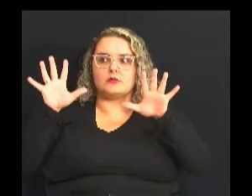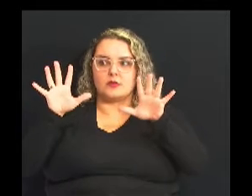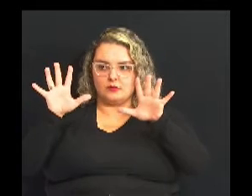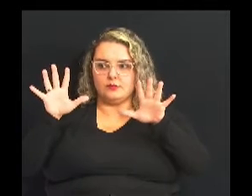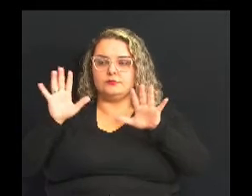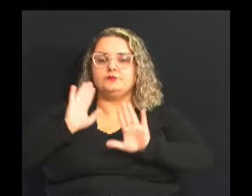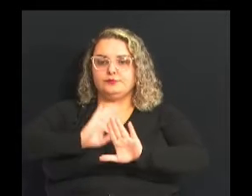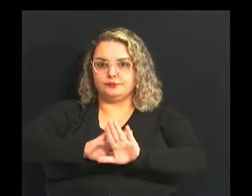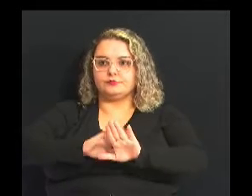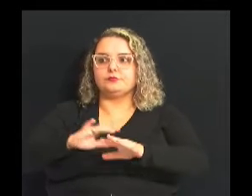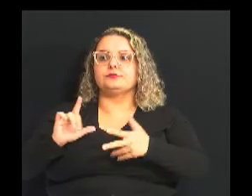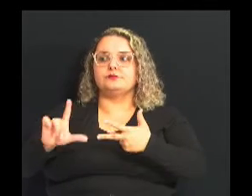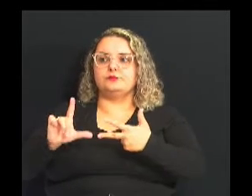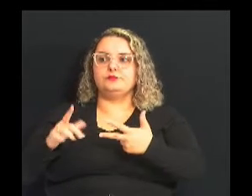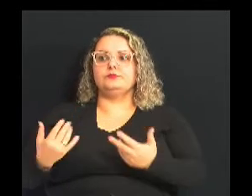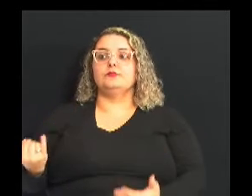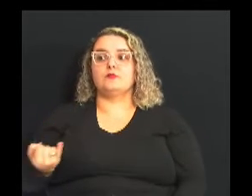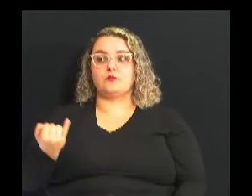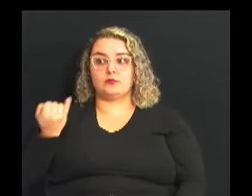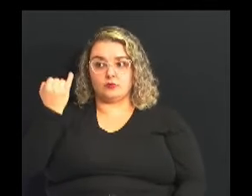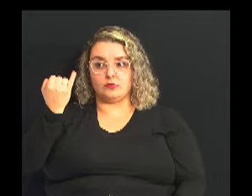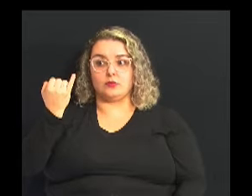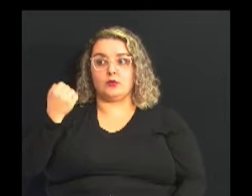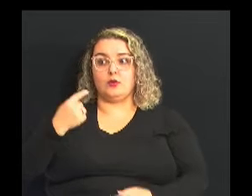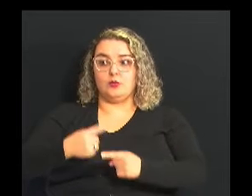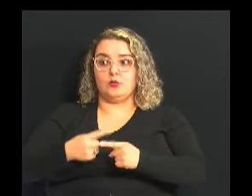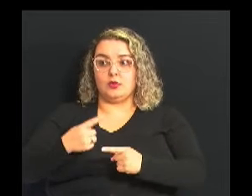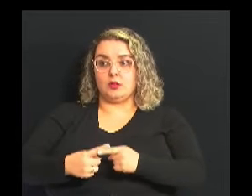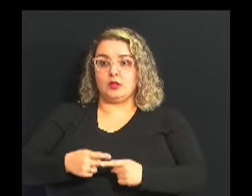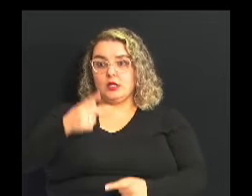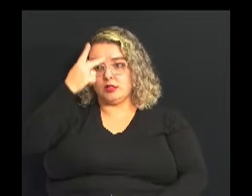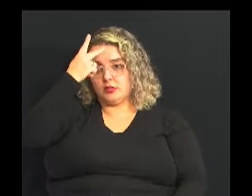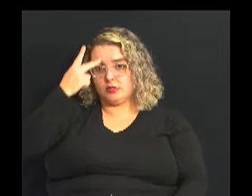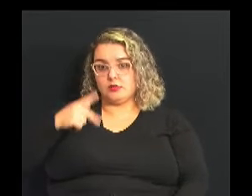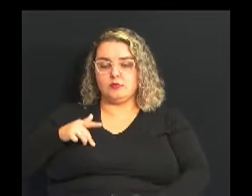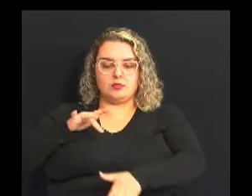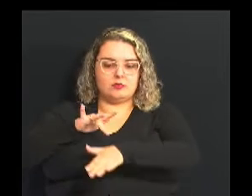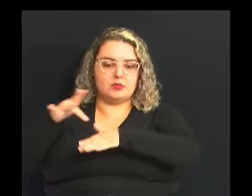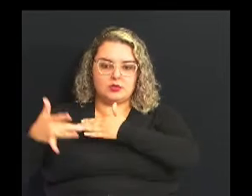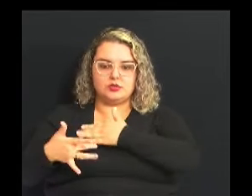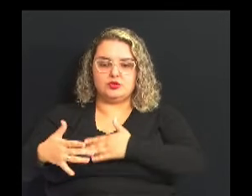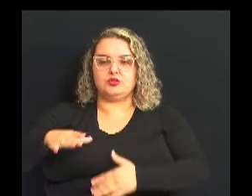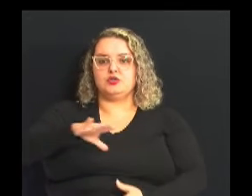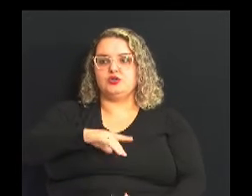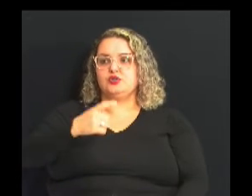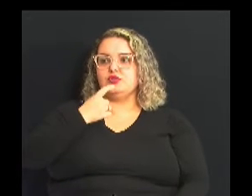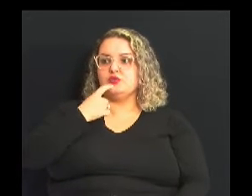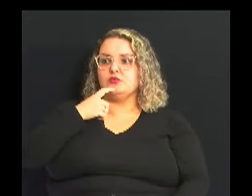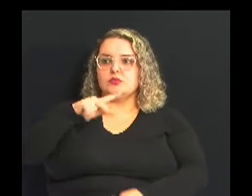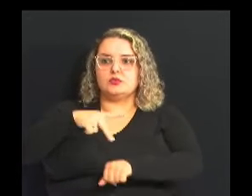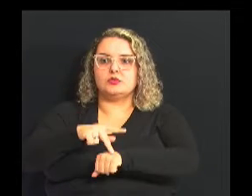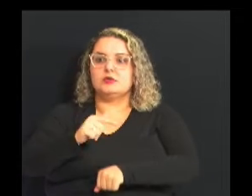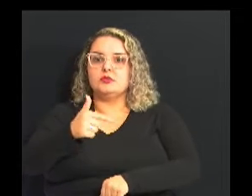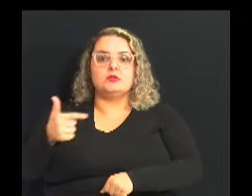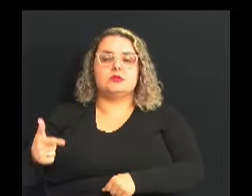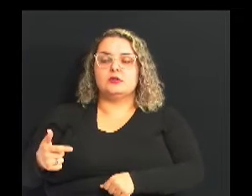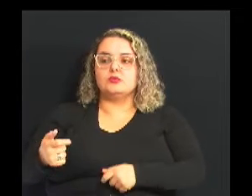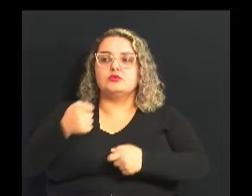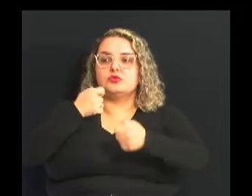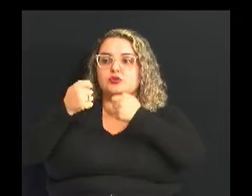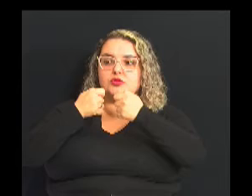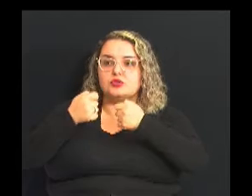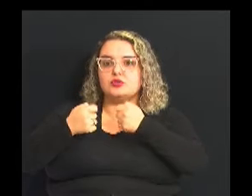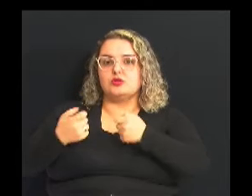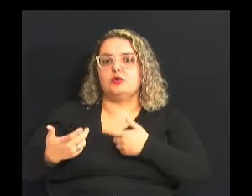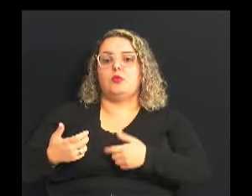do Legislativo, foi importantíssimo porque as próprias mídias de Campinas e do país, eles não tinham repórter para ficar cobrindo o tempo inteiro.